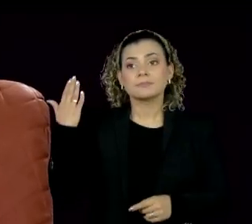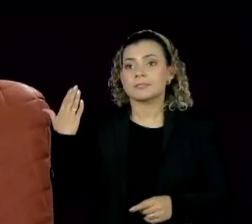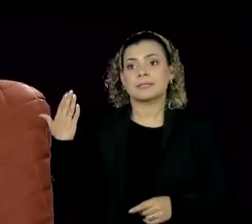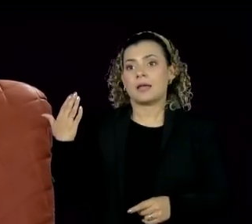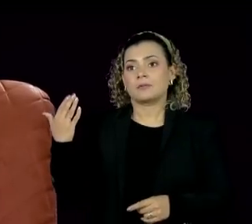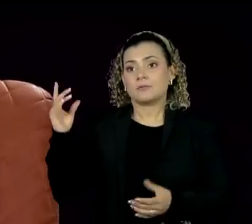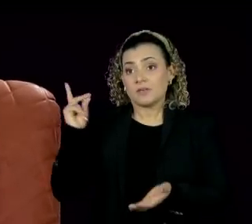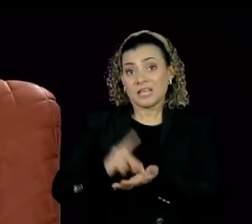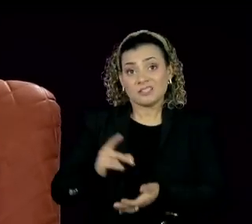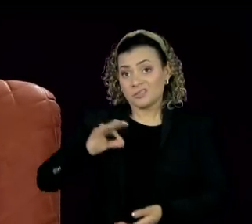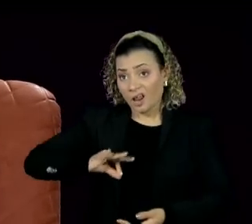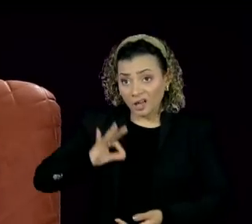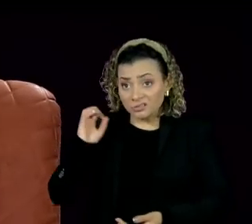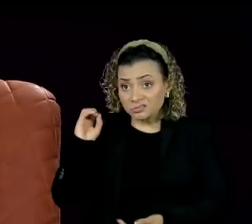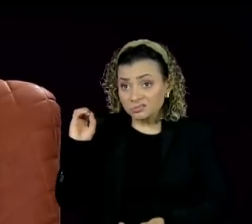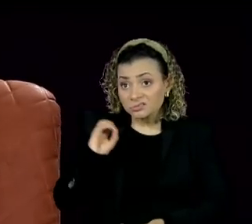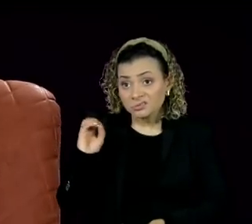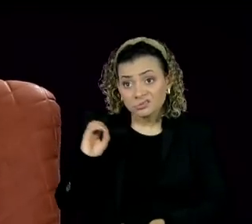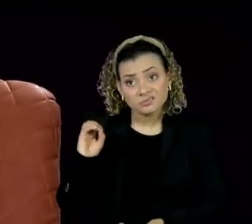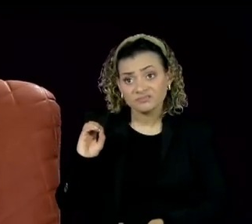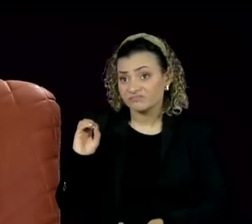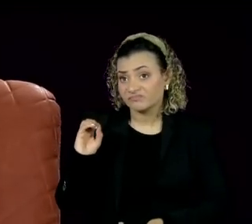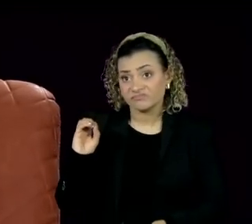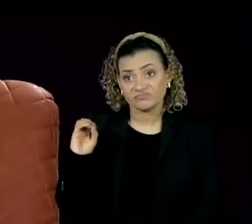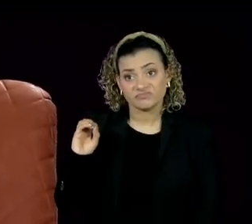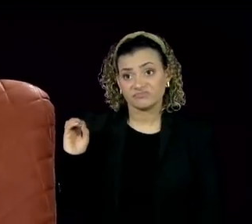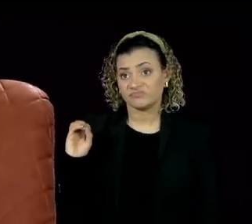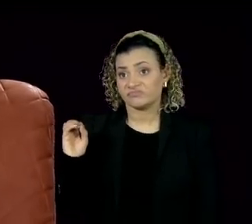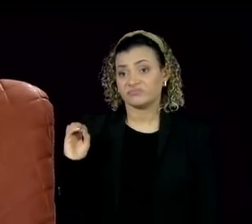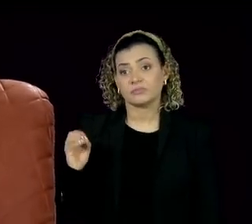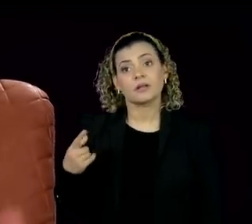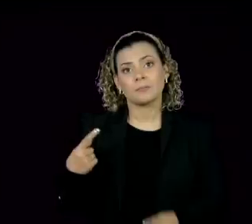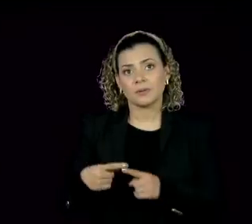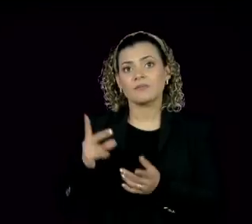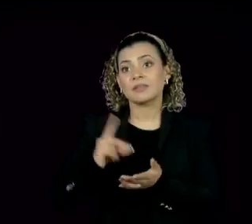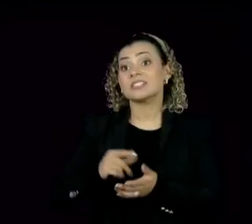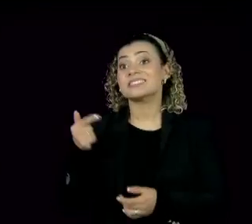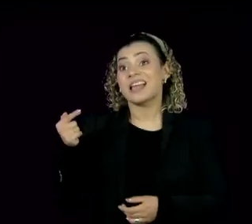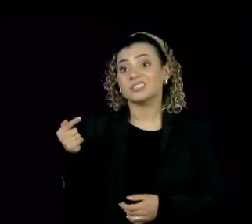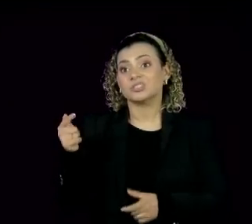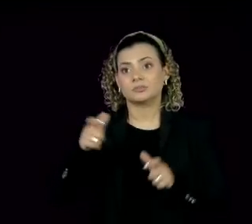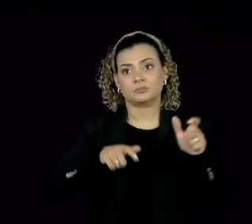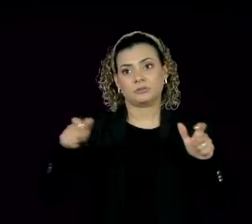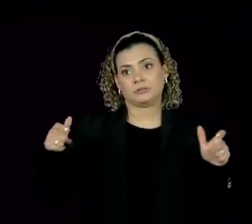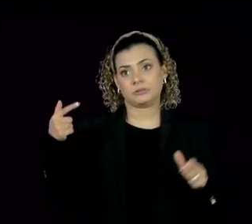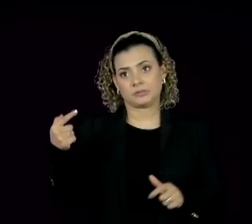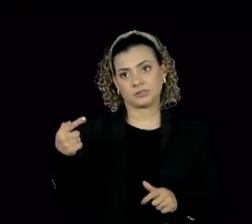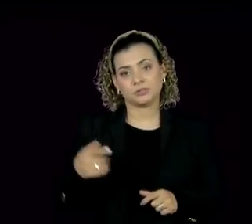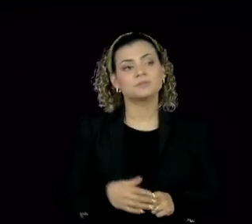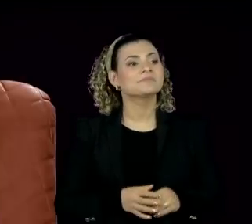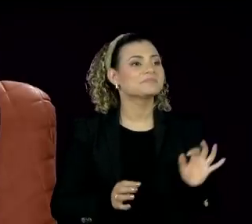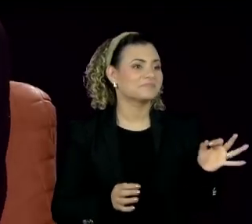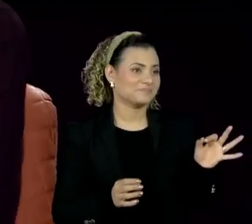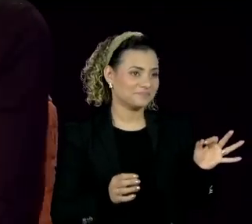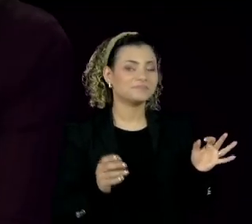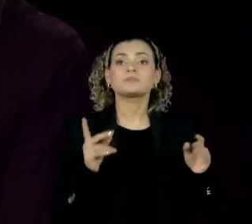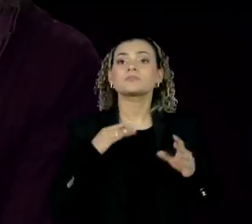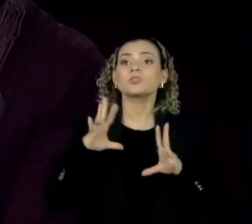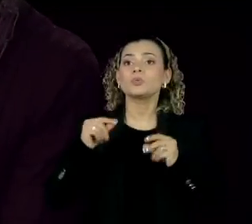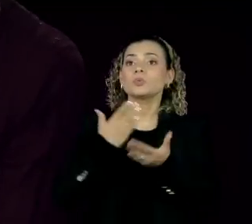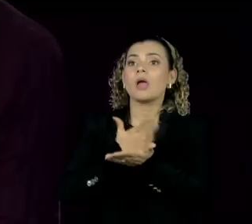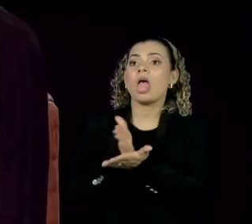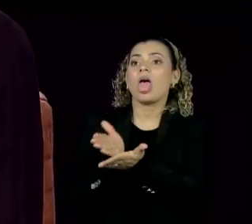de grana mesmo, a gente não viu muita cor do dinheiro, porque também era um set, né? Aquele esquema Bambam. E tudo dividido